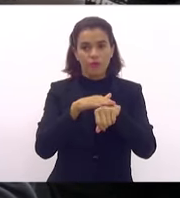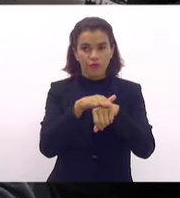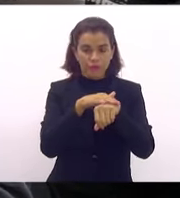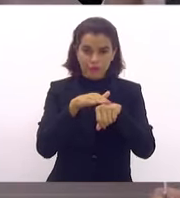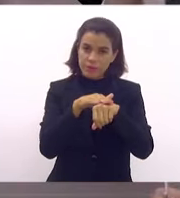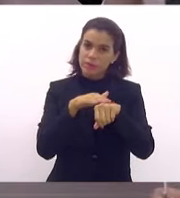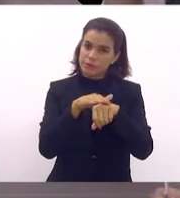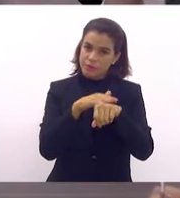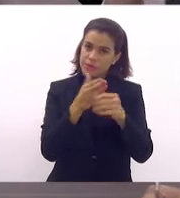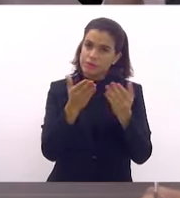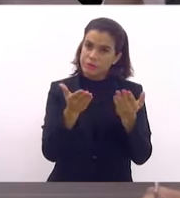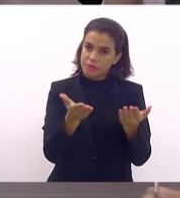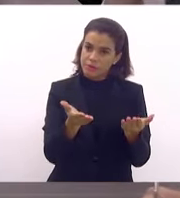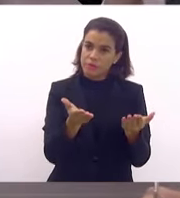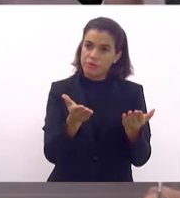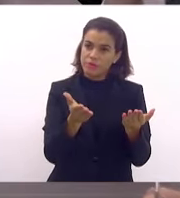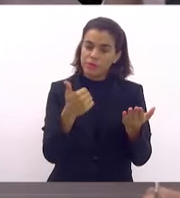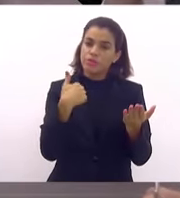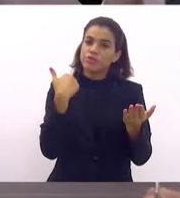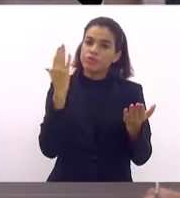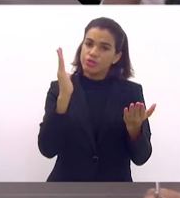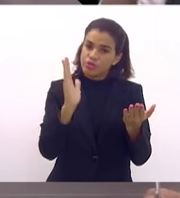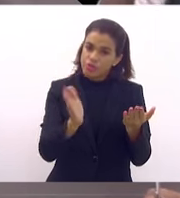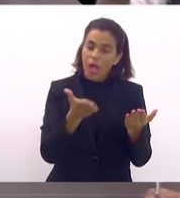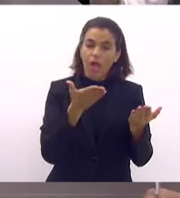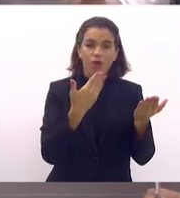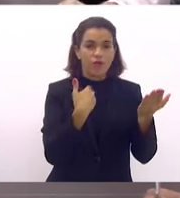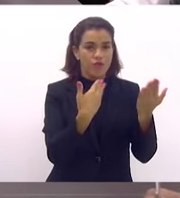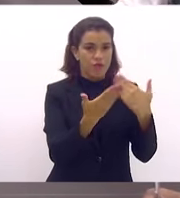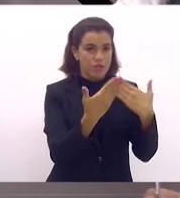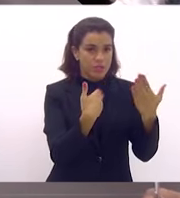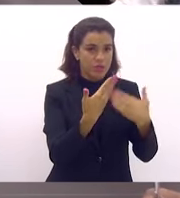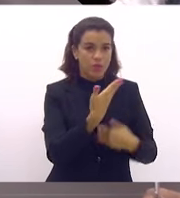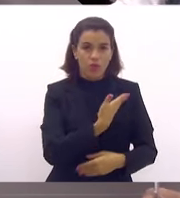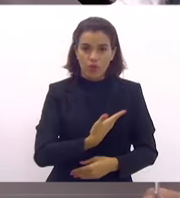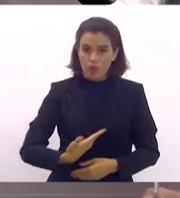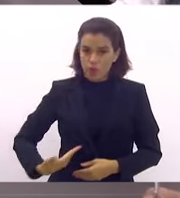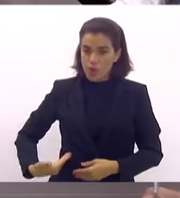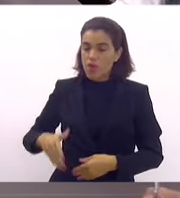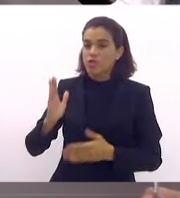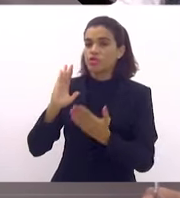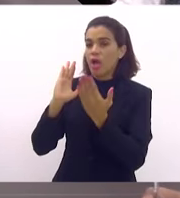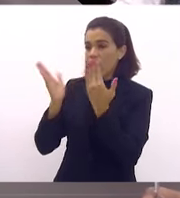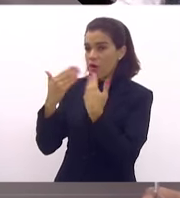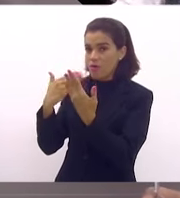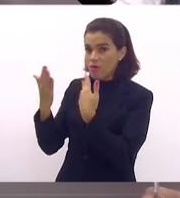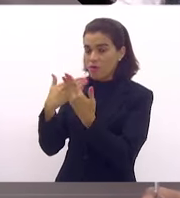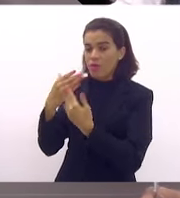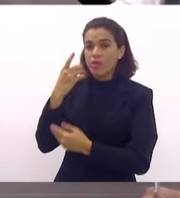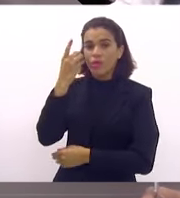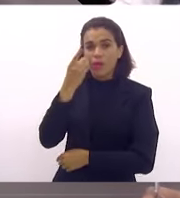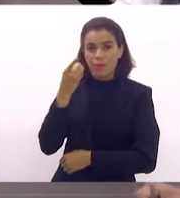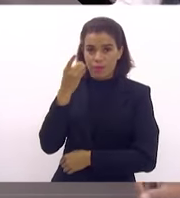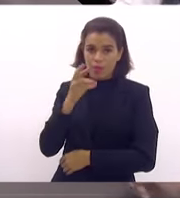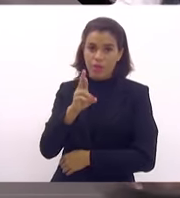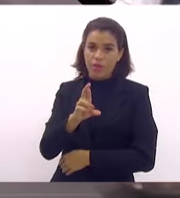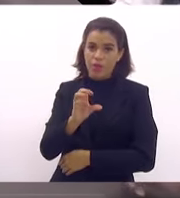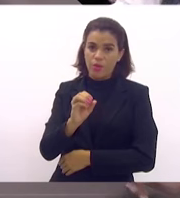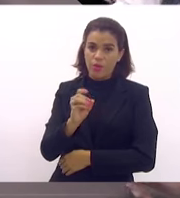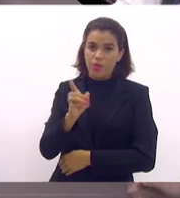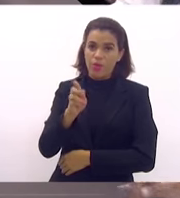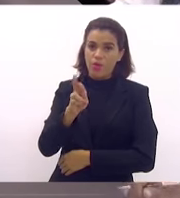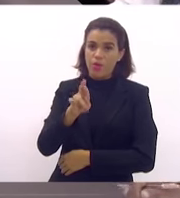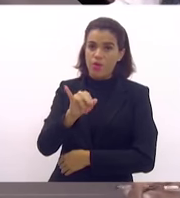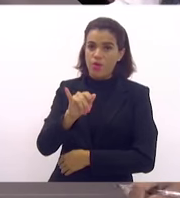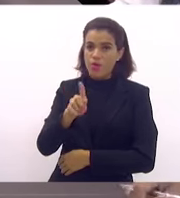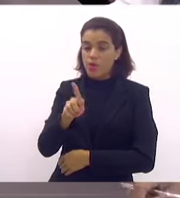já dialoguei hoje com o governador, já dialoguei com o deputado Rodrigo Amorim, vou estar relatando o projeto,